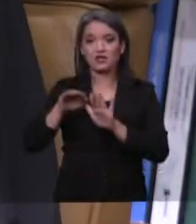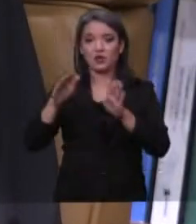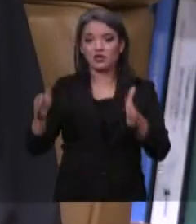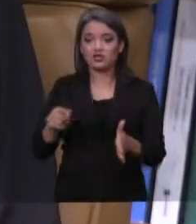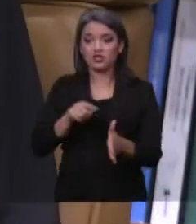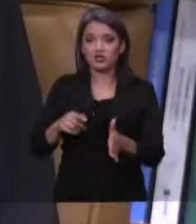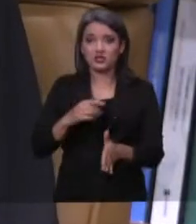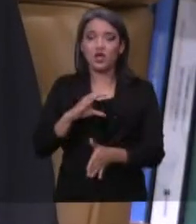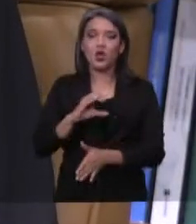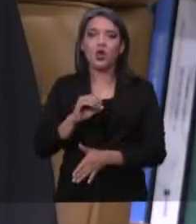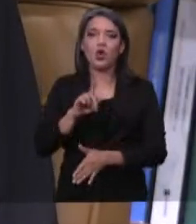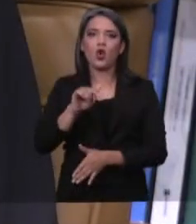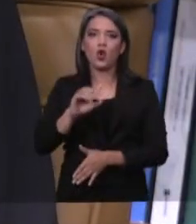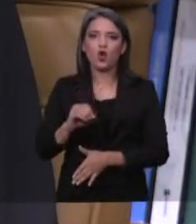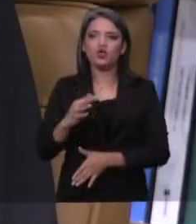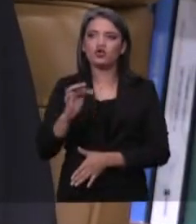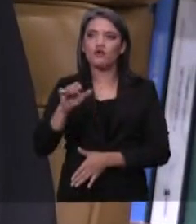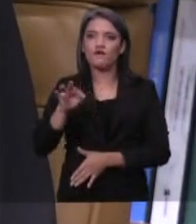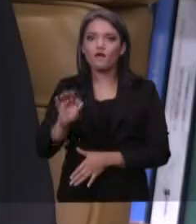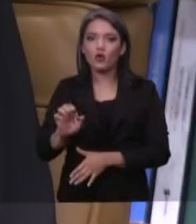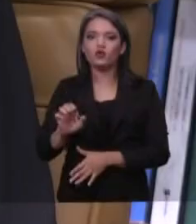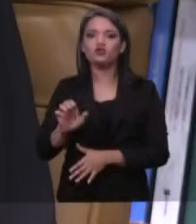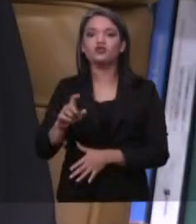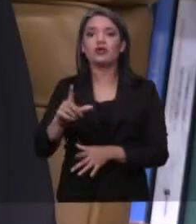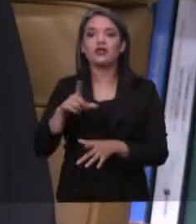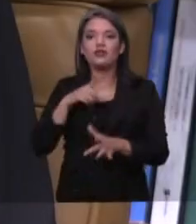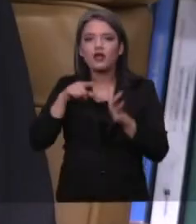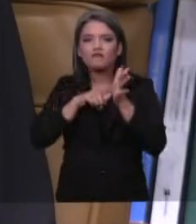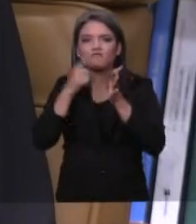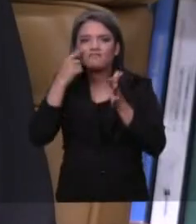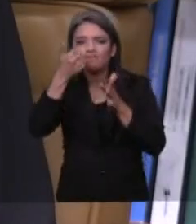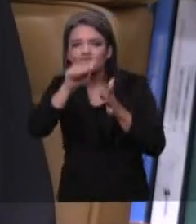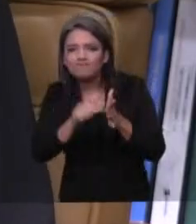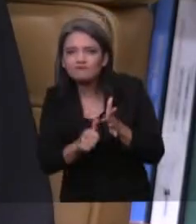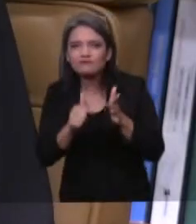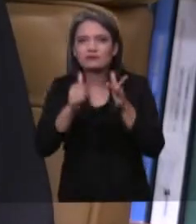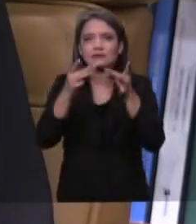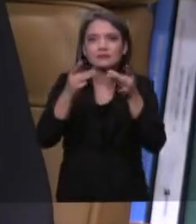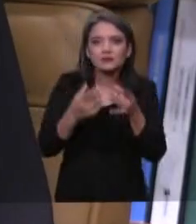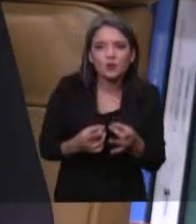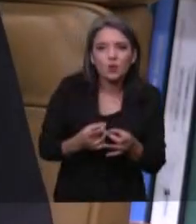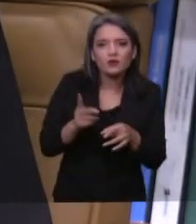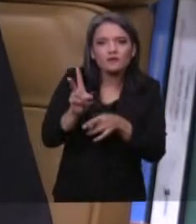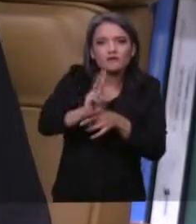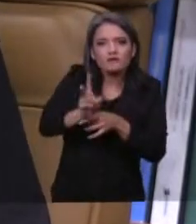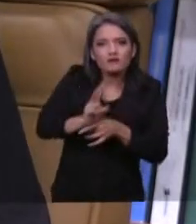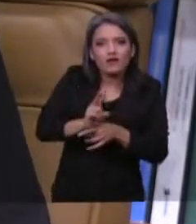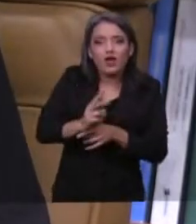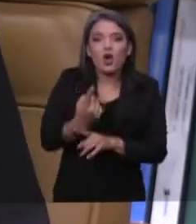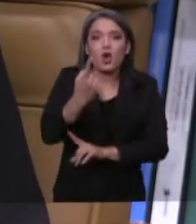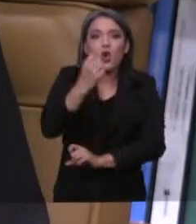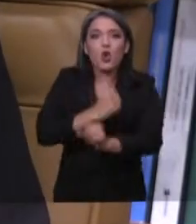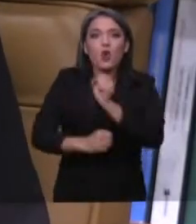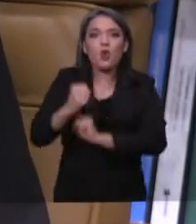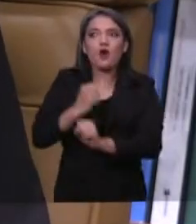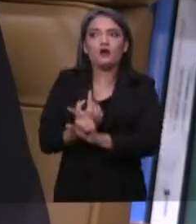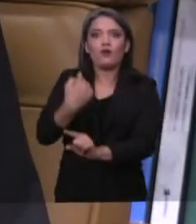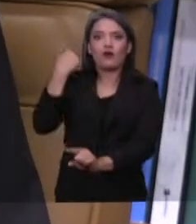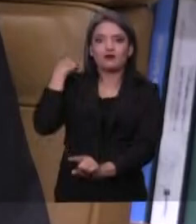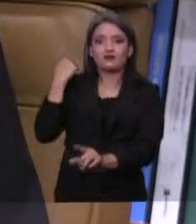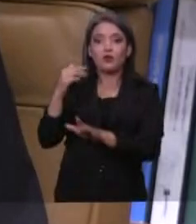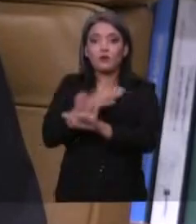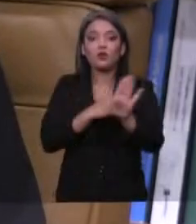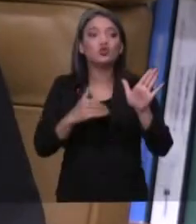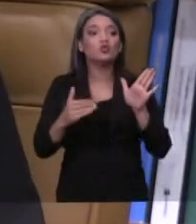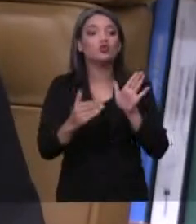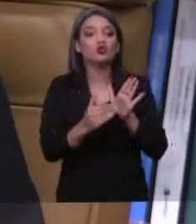eleições. O código-fonte foi examinado e fiscalizado por todas as entidades que assim o